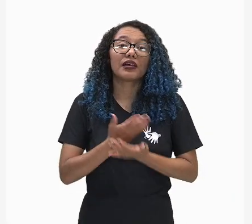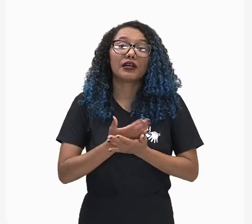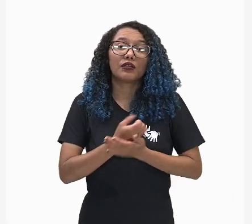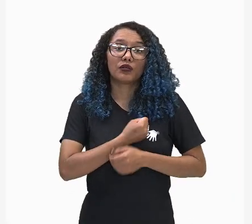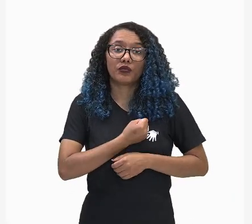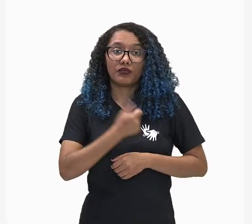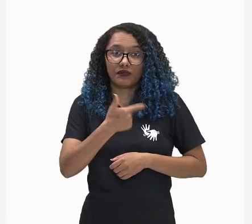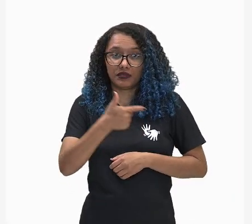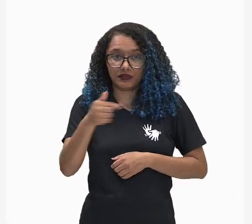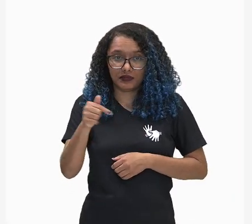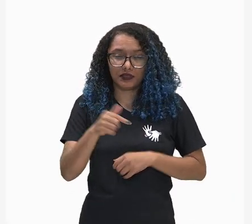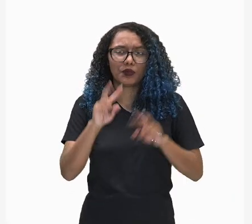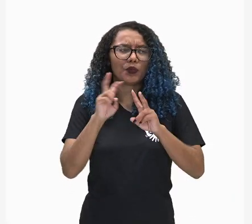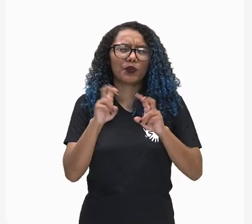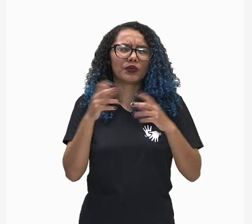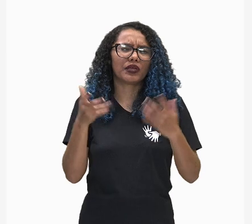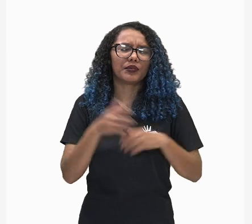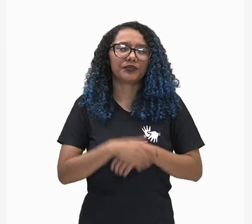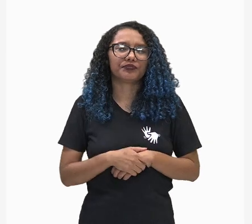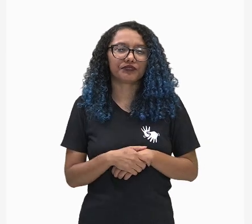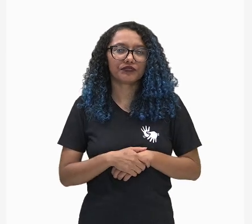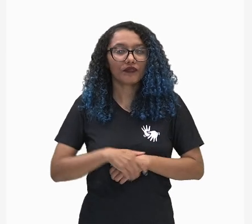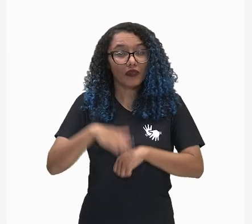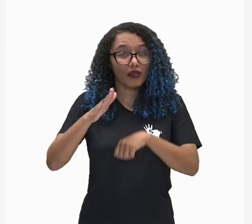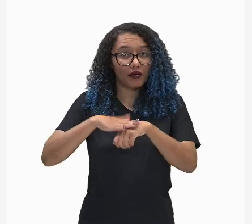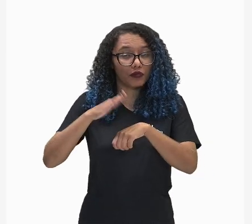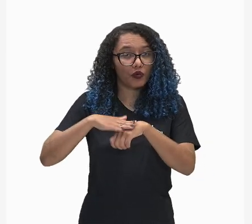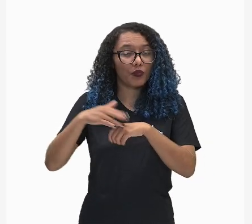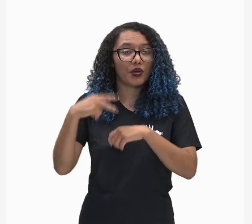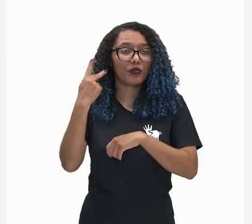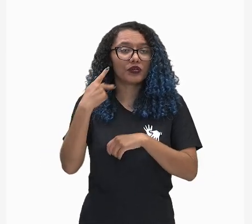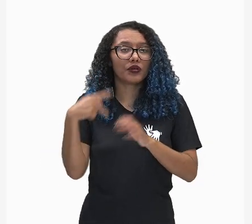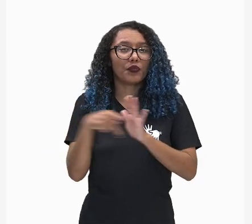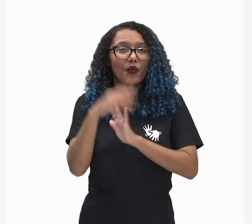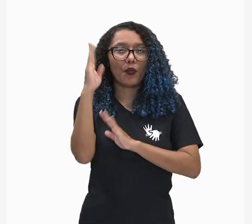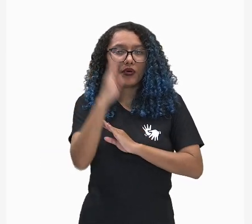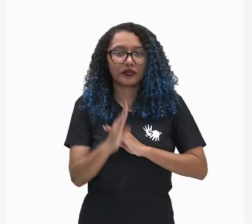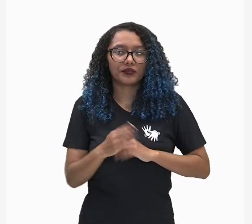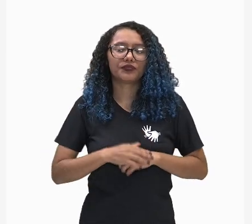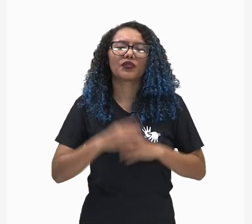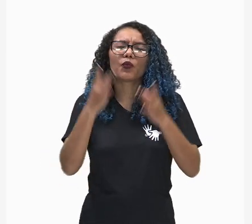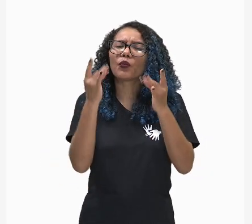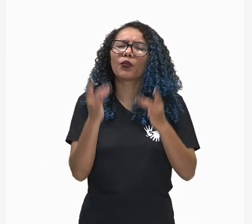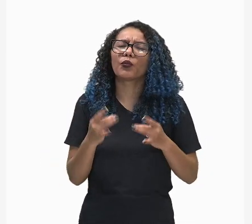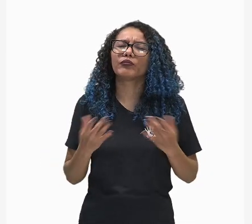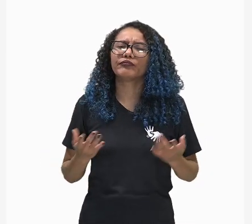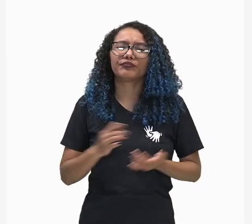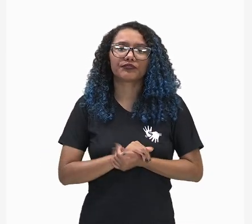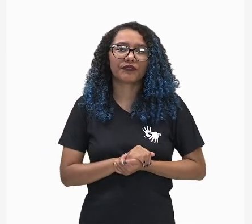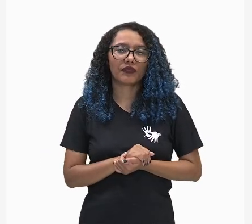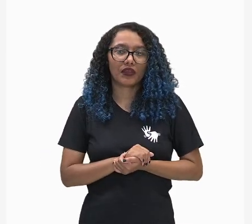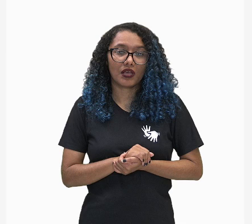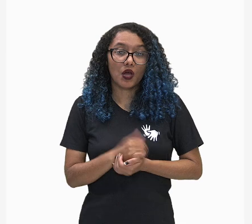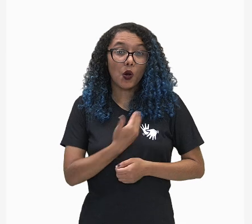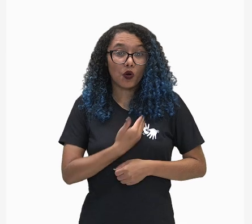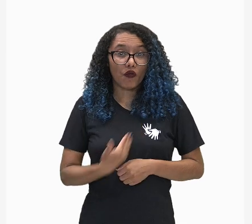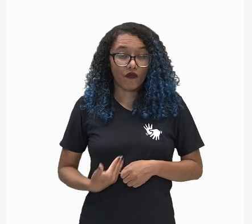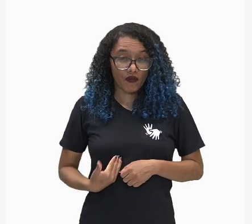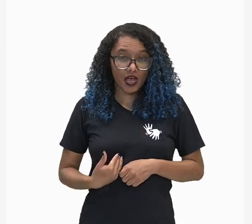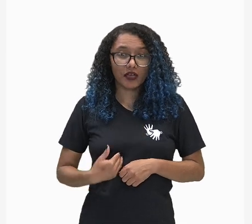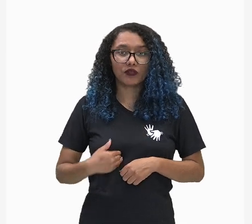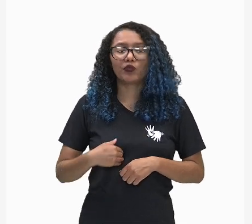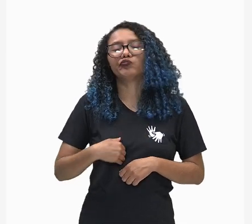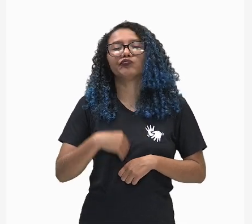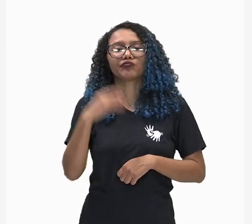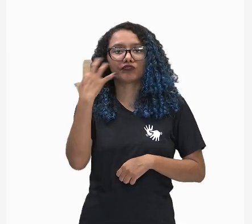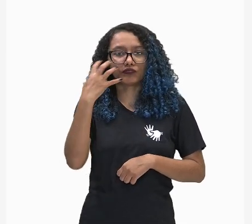número 27, objeto de conhecimento, emancipação política do Brasil. Detalhamento, administração de Pombal, a família